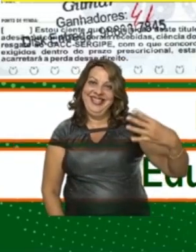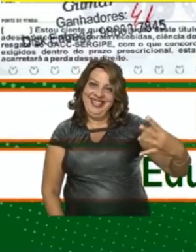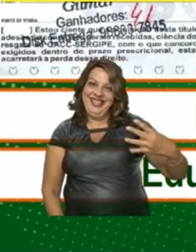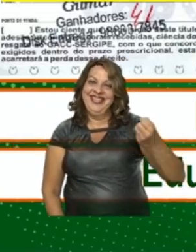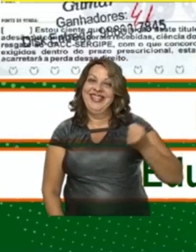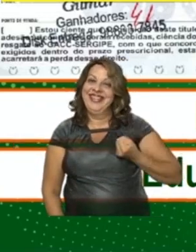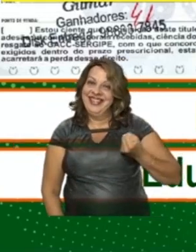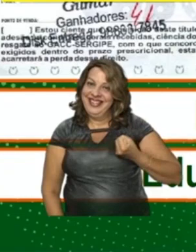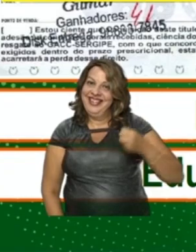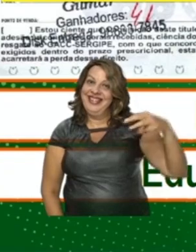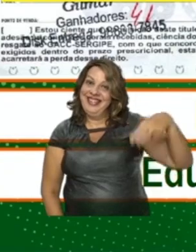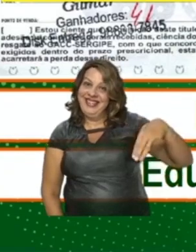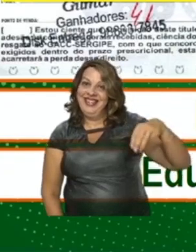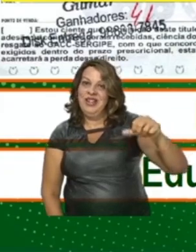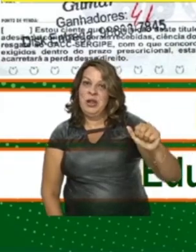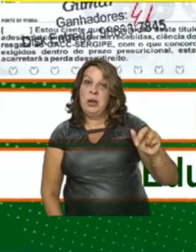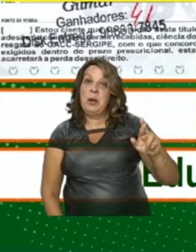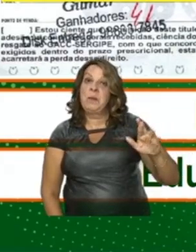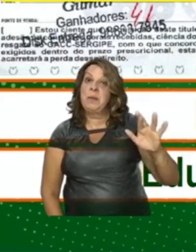184334, numeração do Mário.